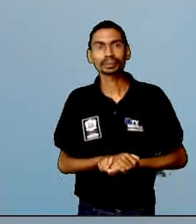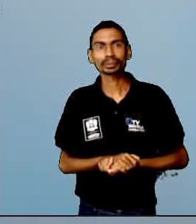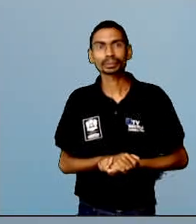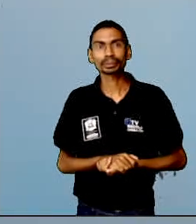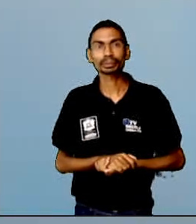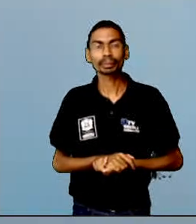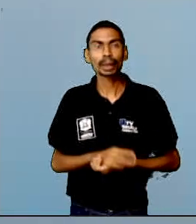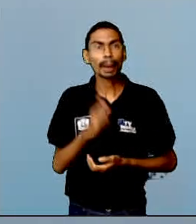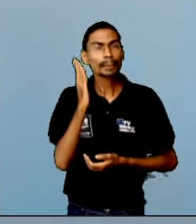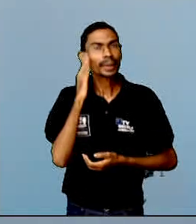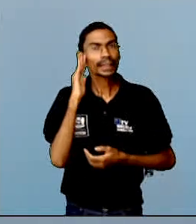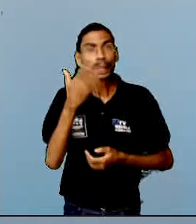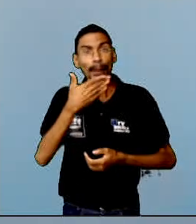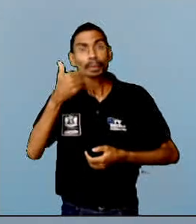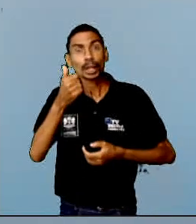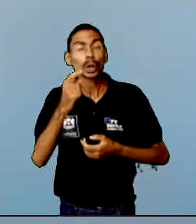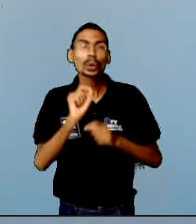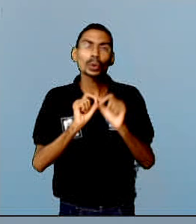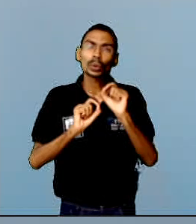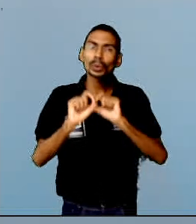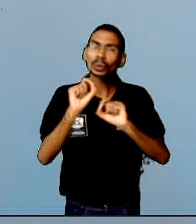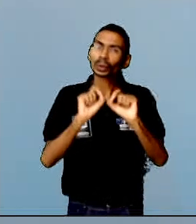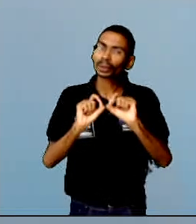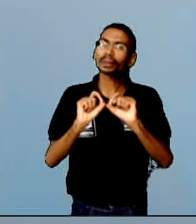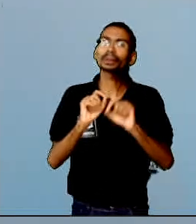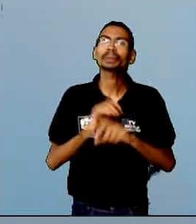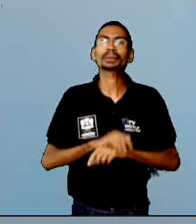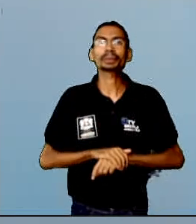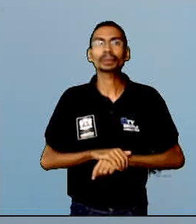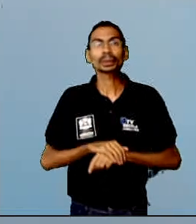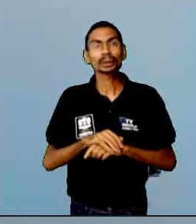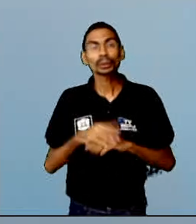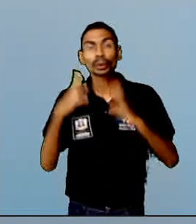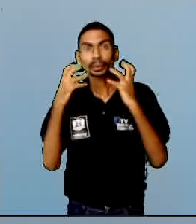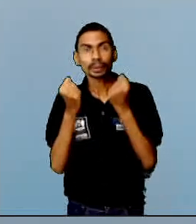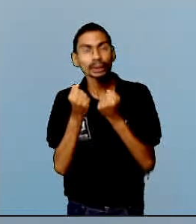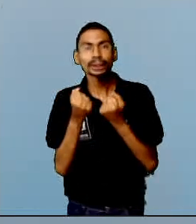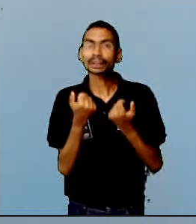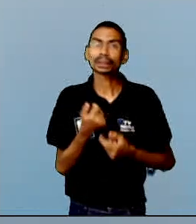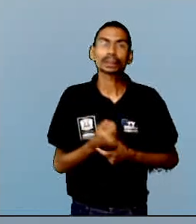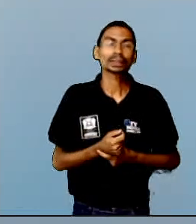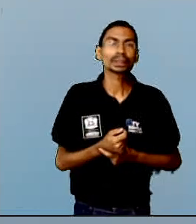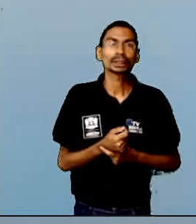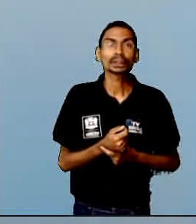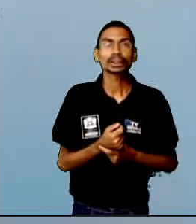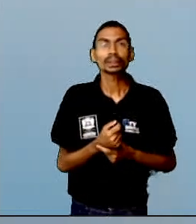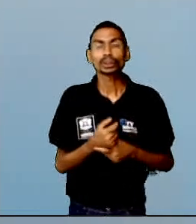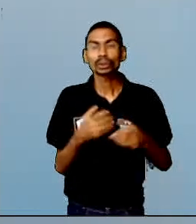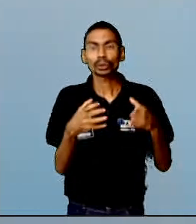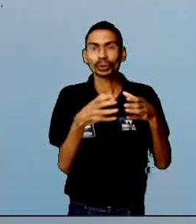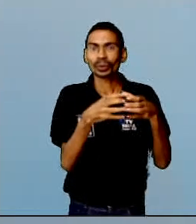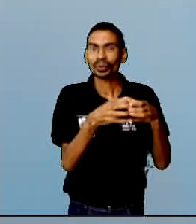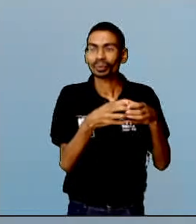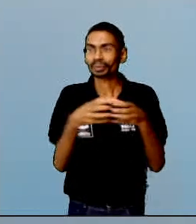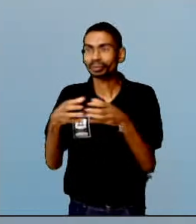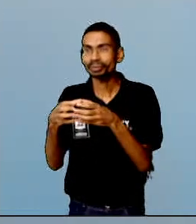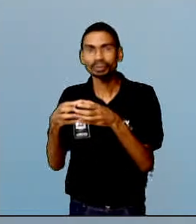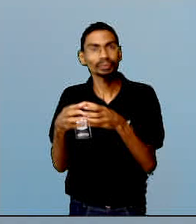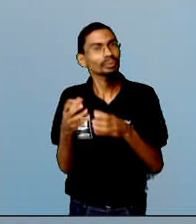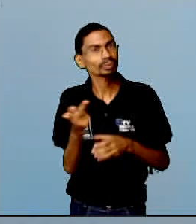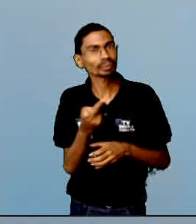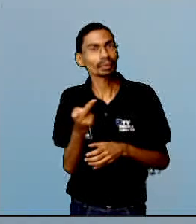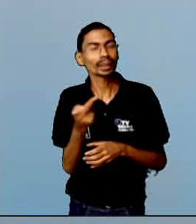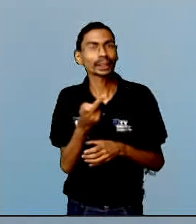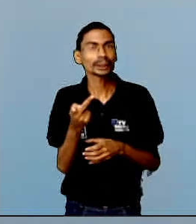Para entendermos também um pouco mais sobre a questão dos animais, os animais se dividem em dois grandes grupos, que são os